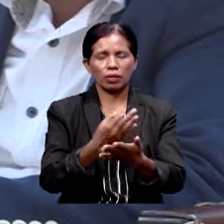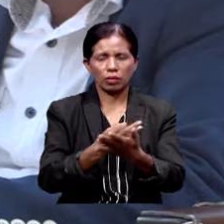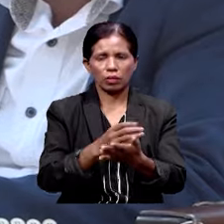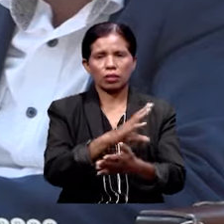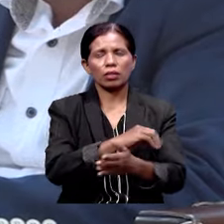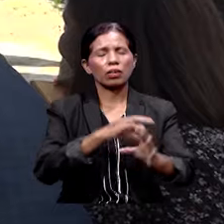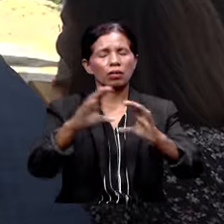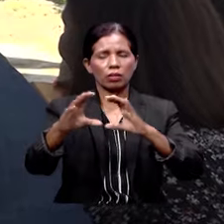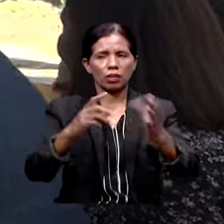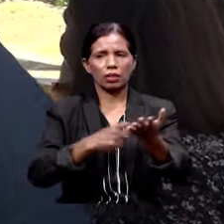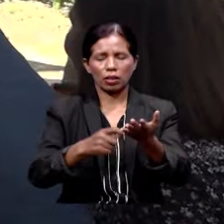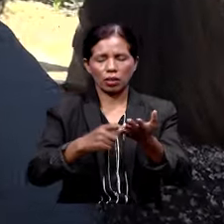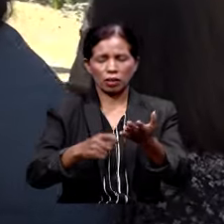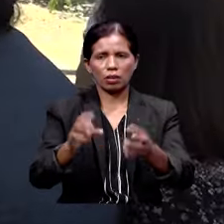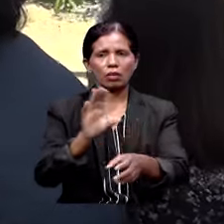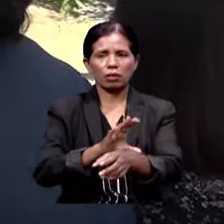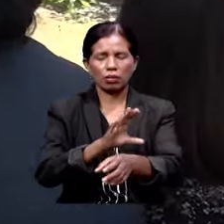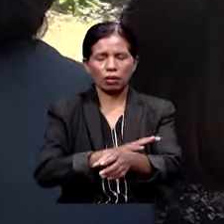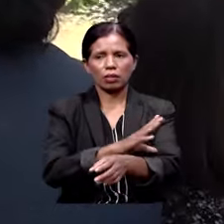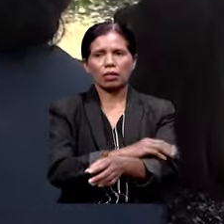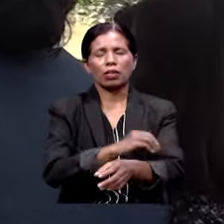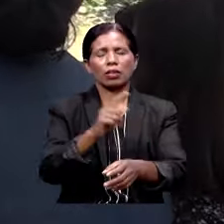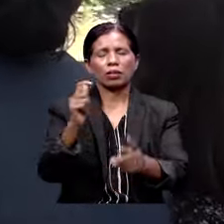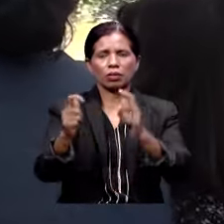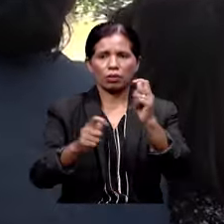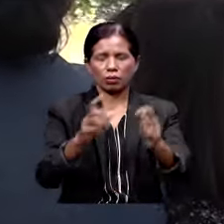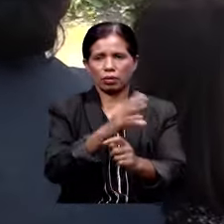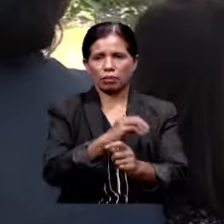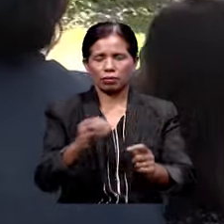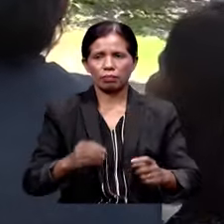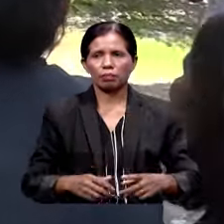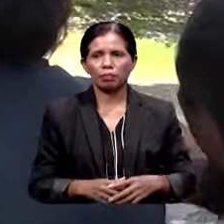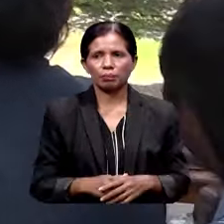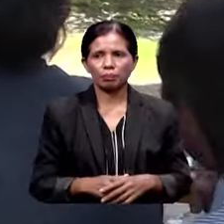comércio técnico informática no turismo. Emerenciana Martins, Alberto da Silva, GMN.